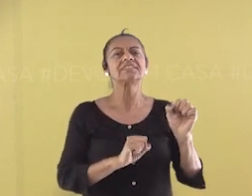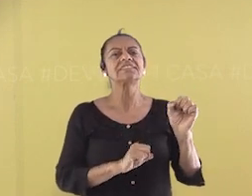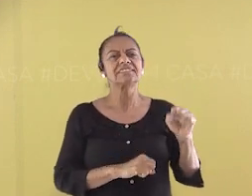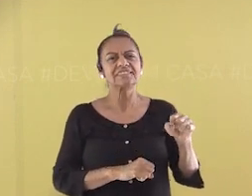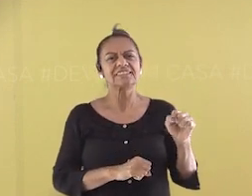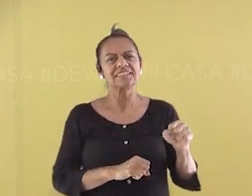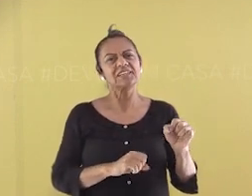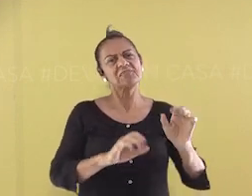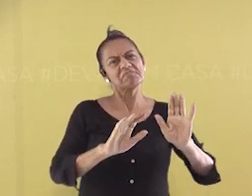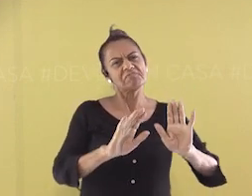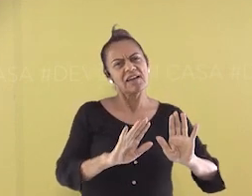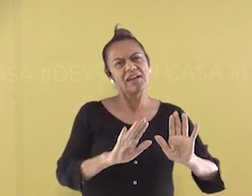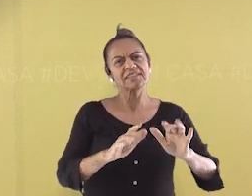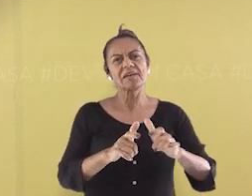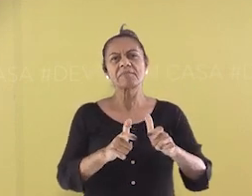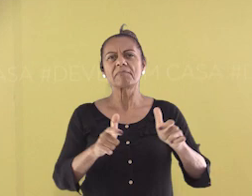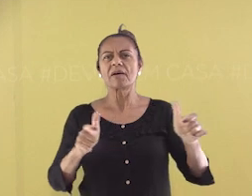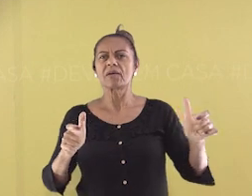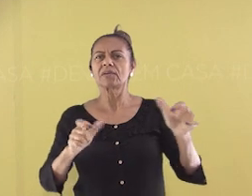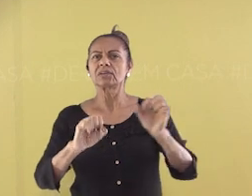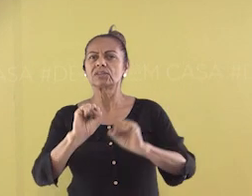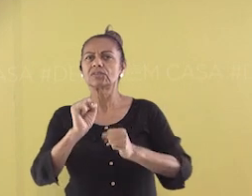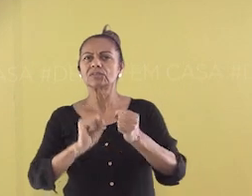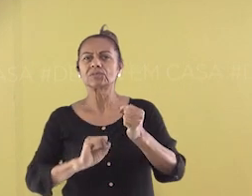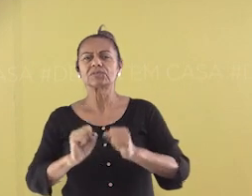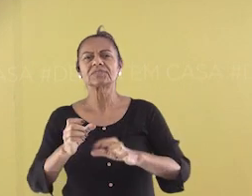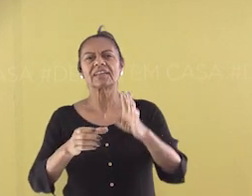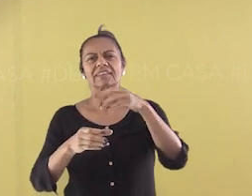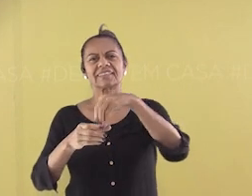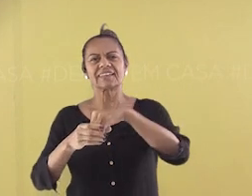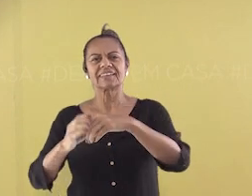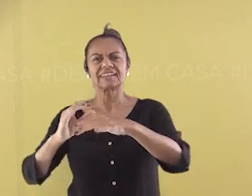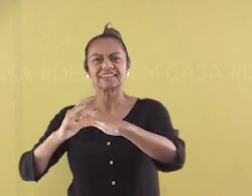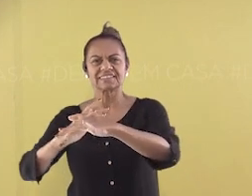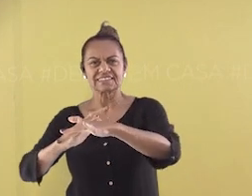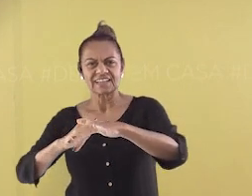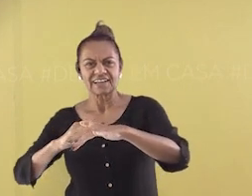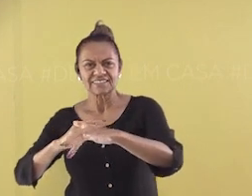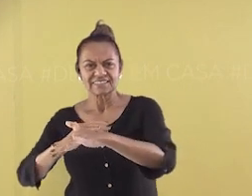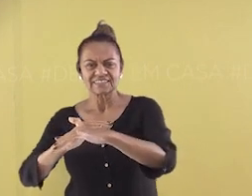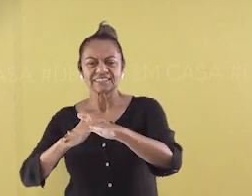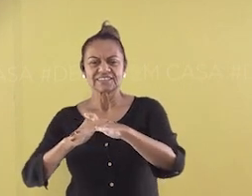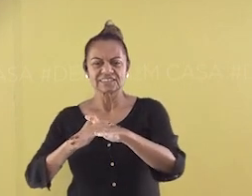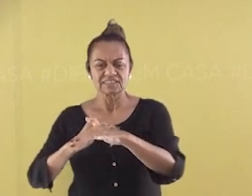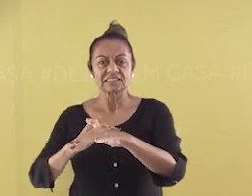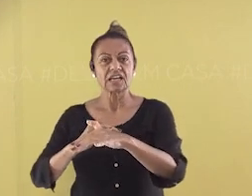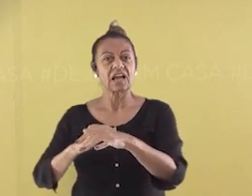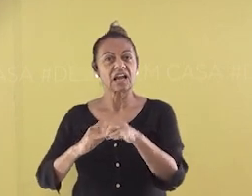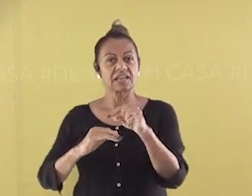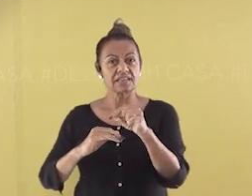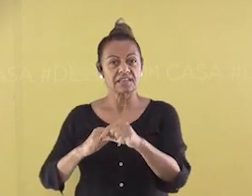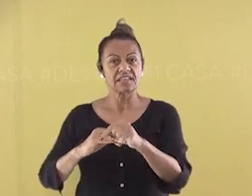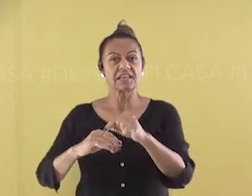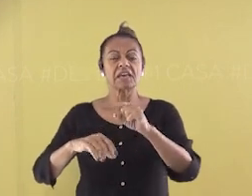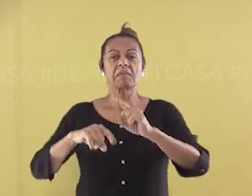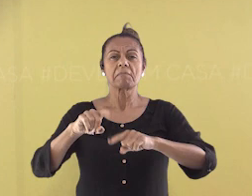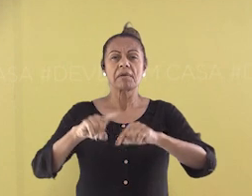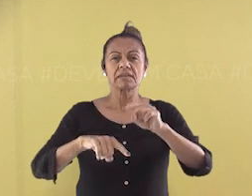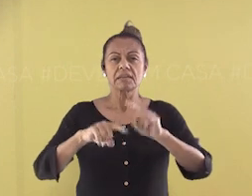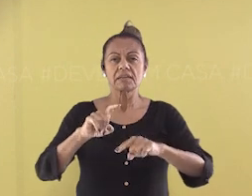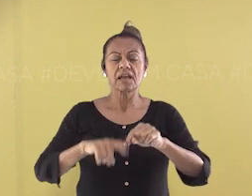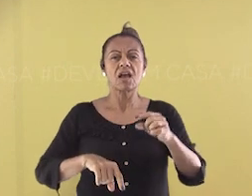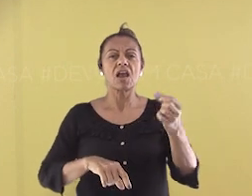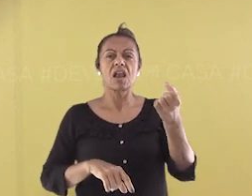elas estão nas cidades. E é na área urbana, nas cidades, que a matéria-prima, como leite,